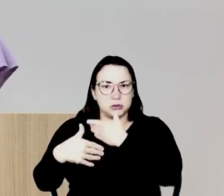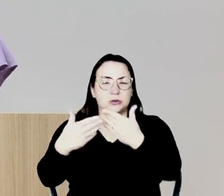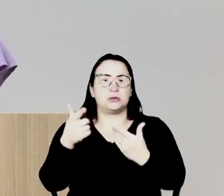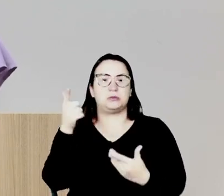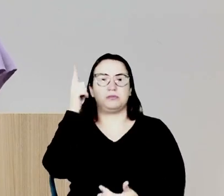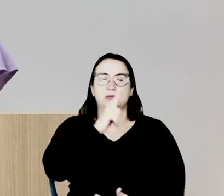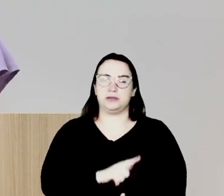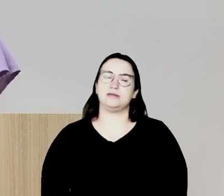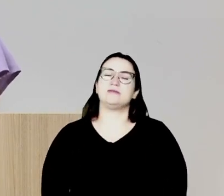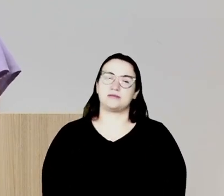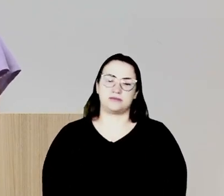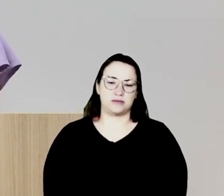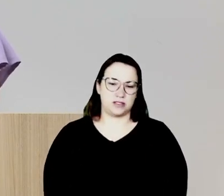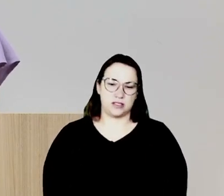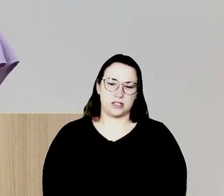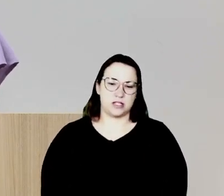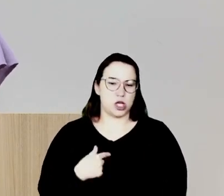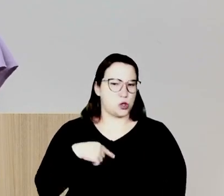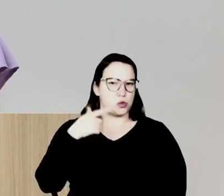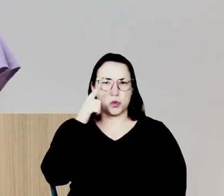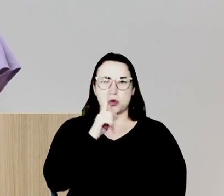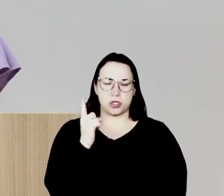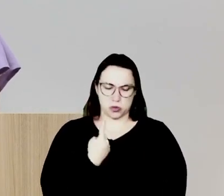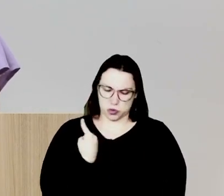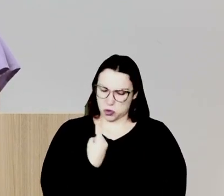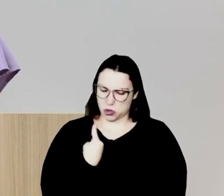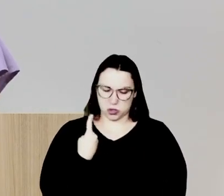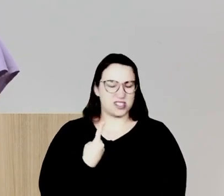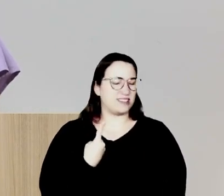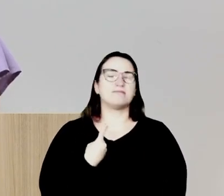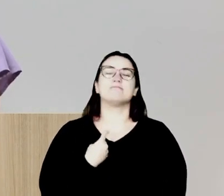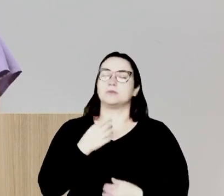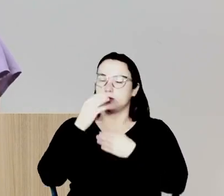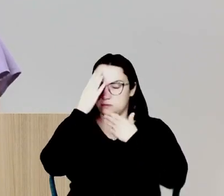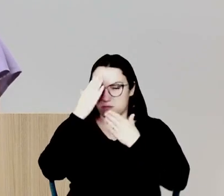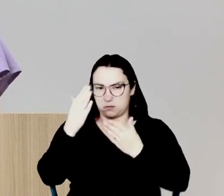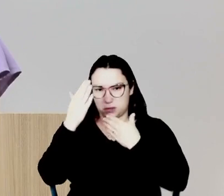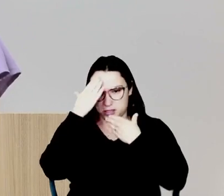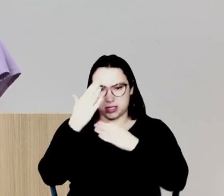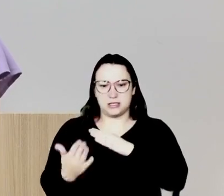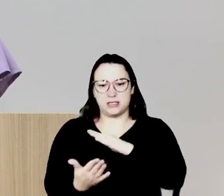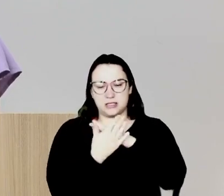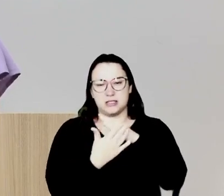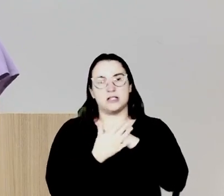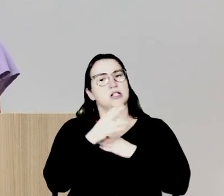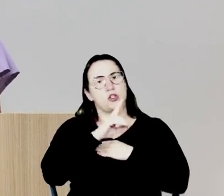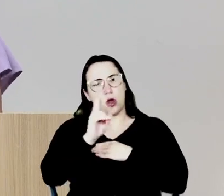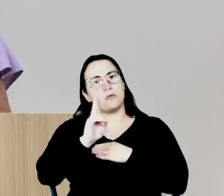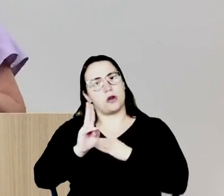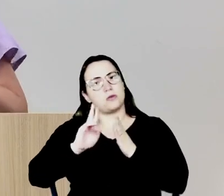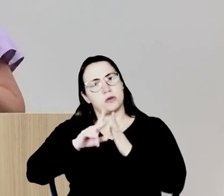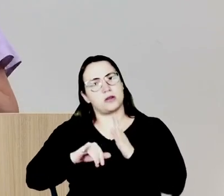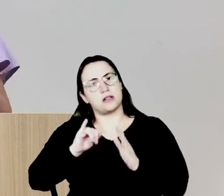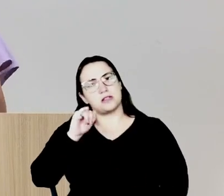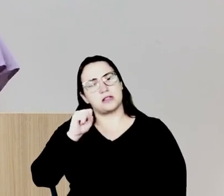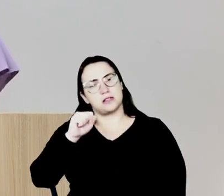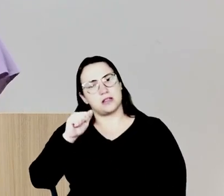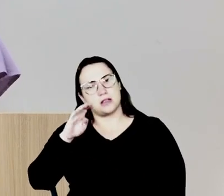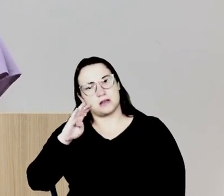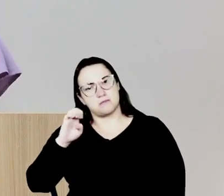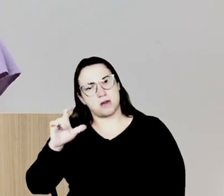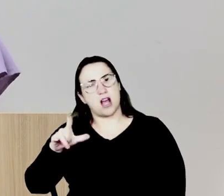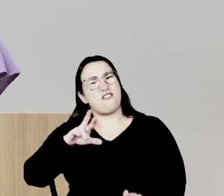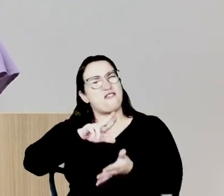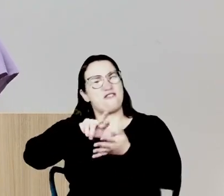consigo fazer nada sozinha, então eu sou muito grata a todas vocês. Tem mais nome que eu poderia citar aqui, Isabel, minha irmã, enfim, tem várias